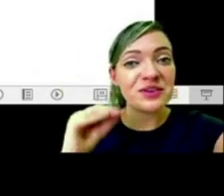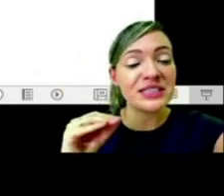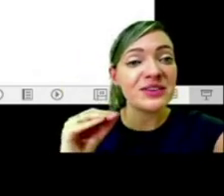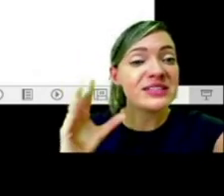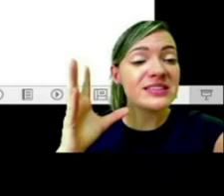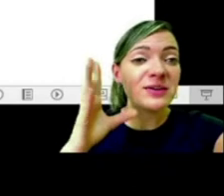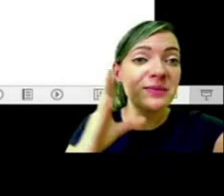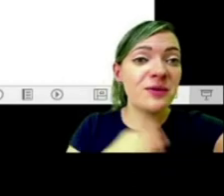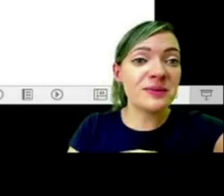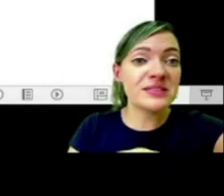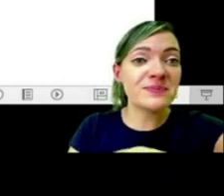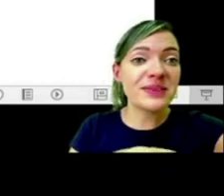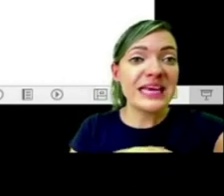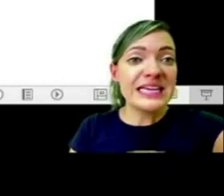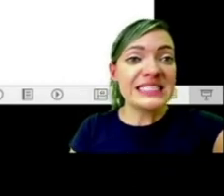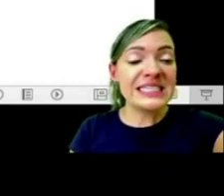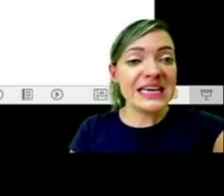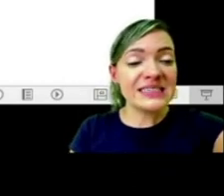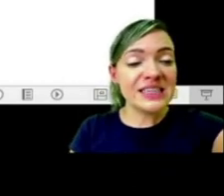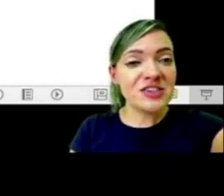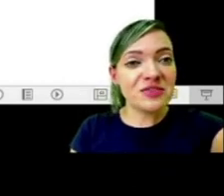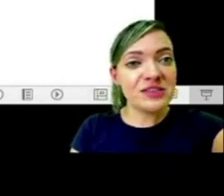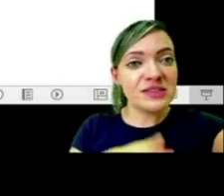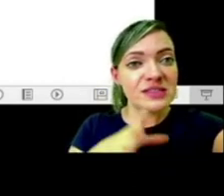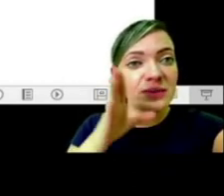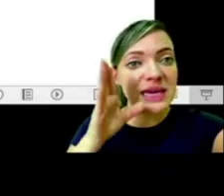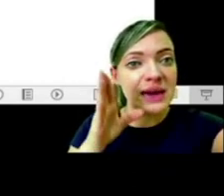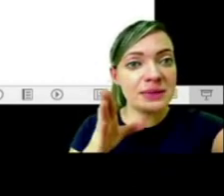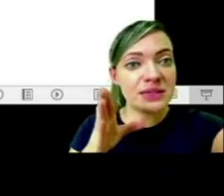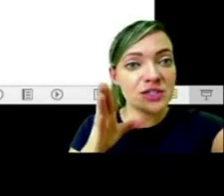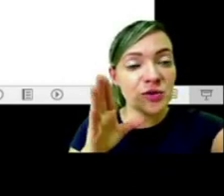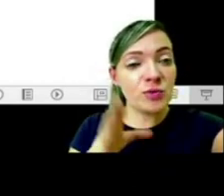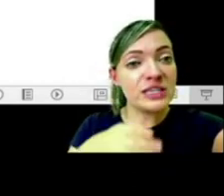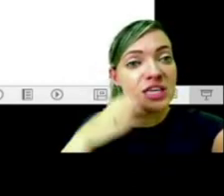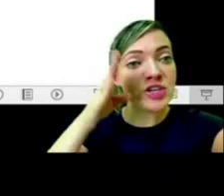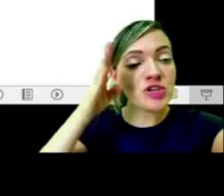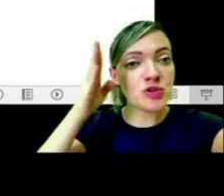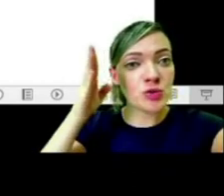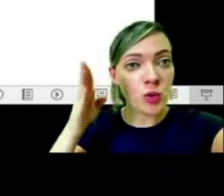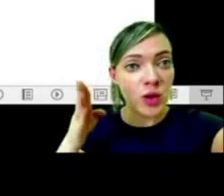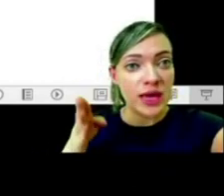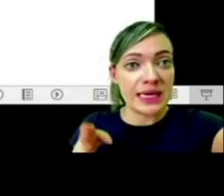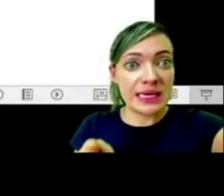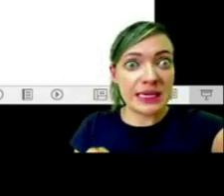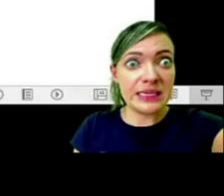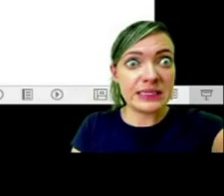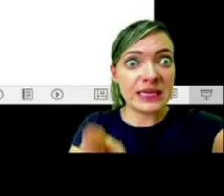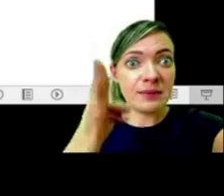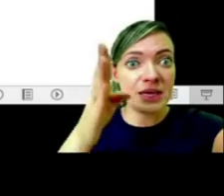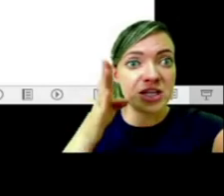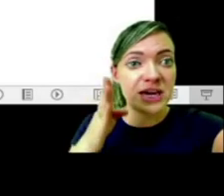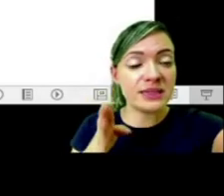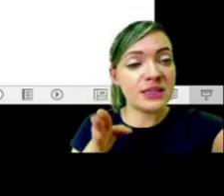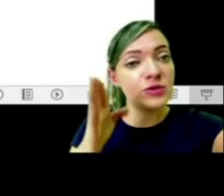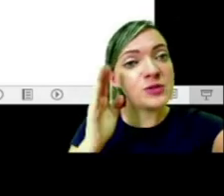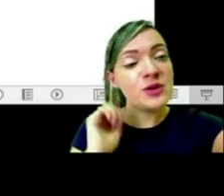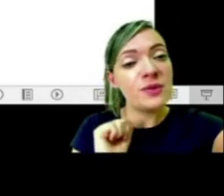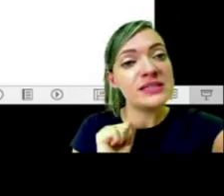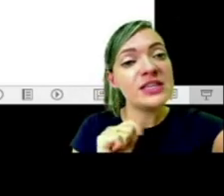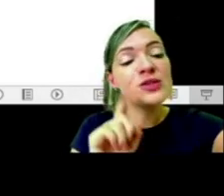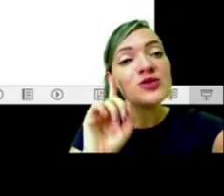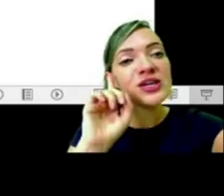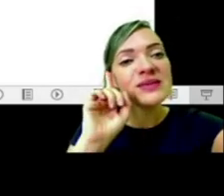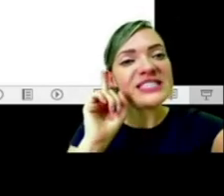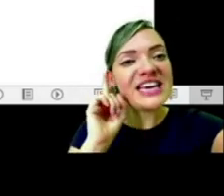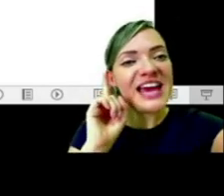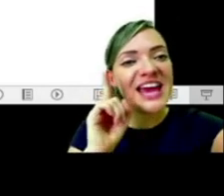fauna e flora. Então, eles estão em biomas. Se esses indivíduos estão em hábitat com nicho intermediário entre dois